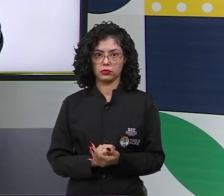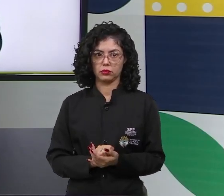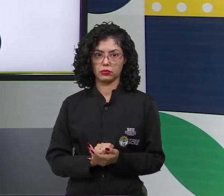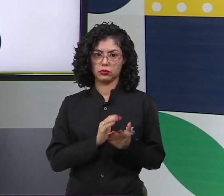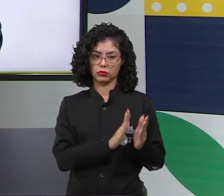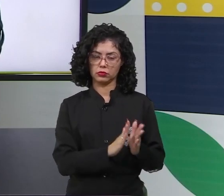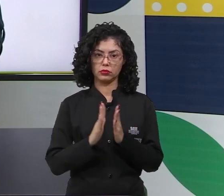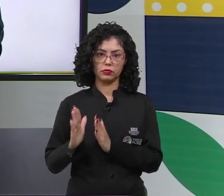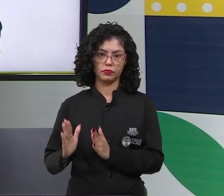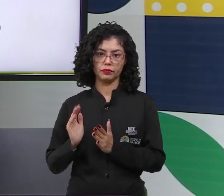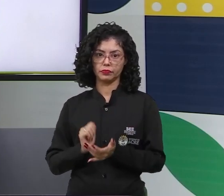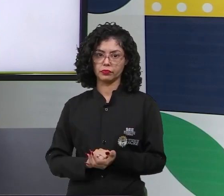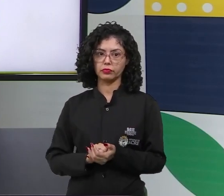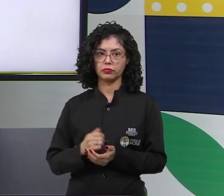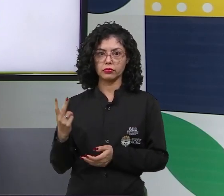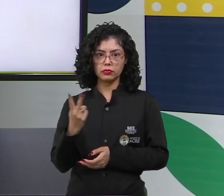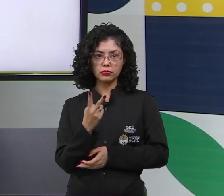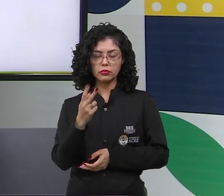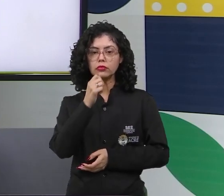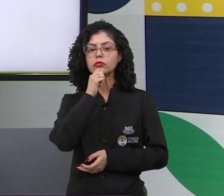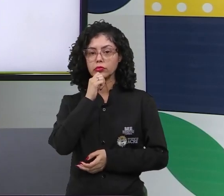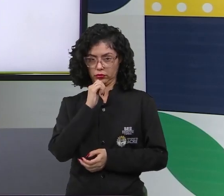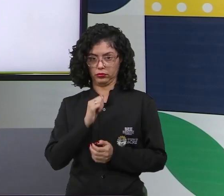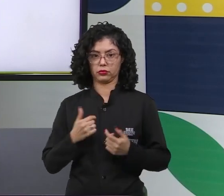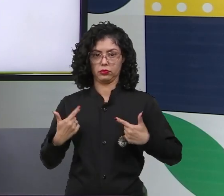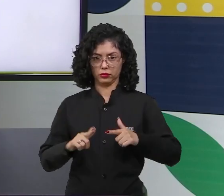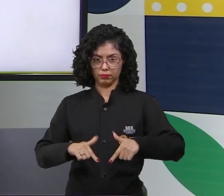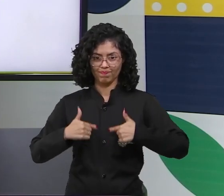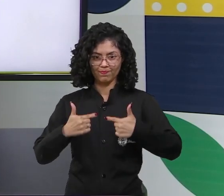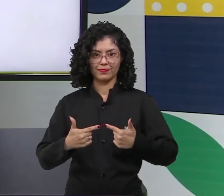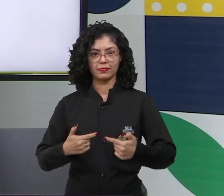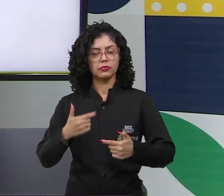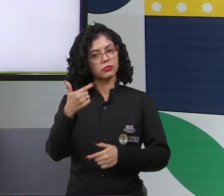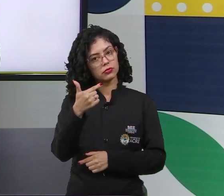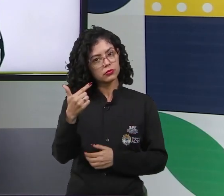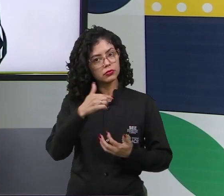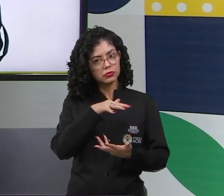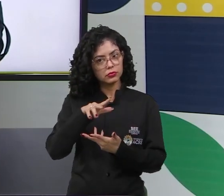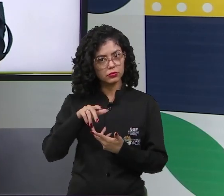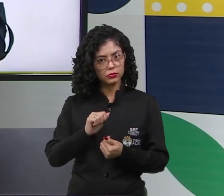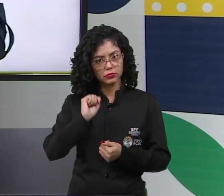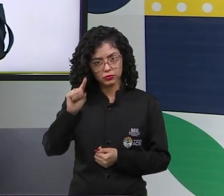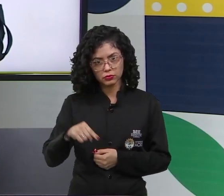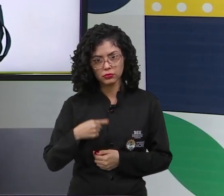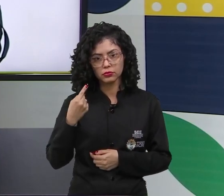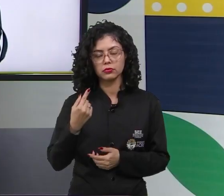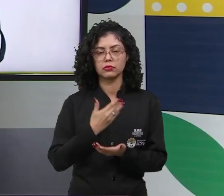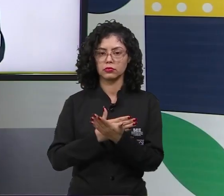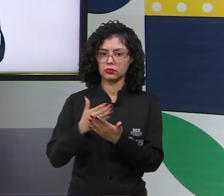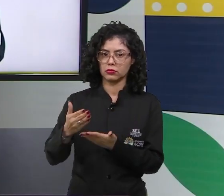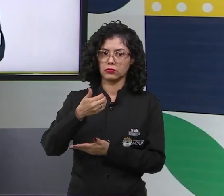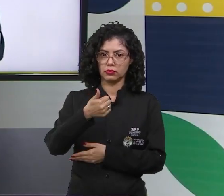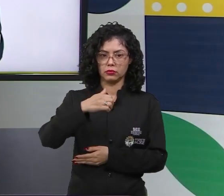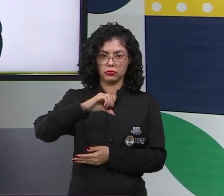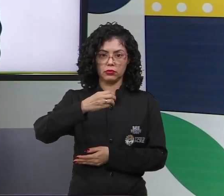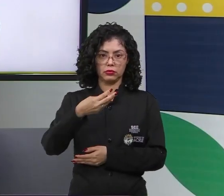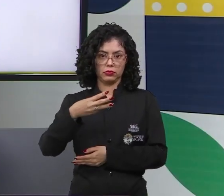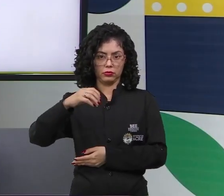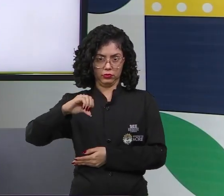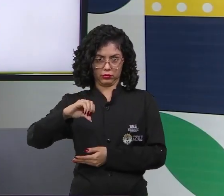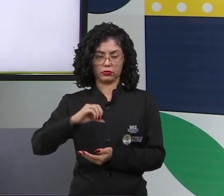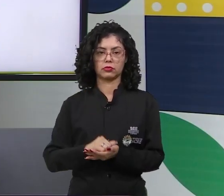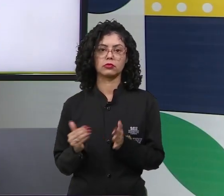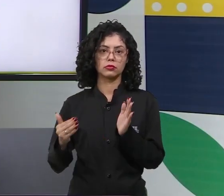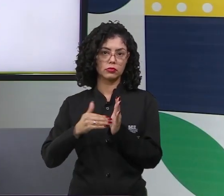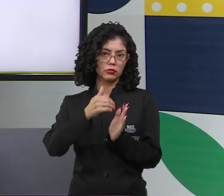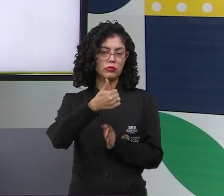a partir da Segunda Guerra Mundial ou após a Segunda Guerra Mundial. A Segunda Guerra Mundial inicia em 1939 e